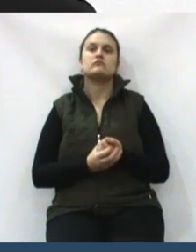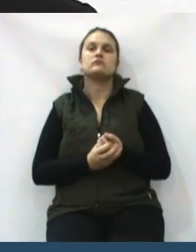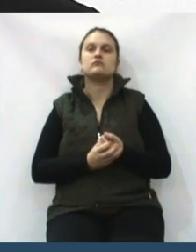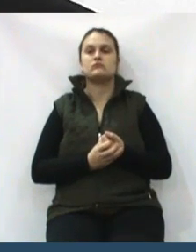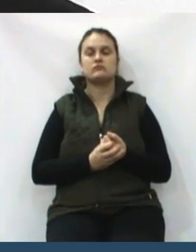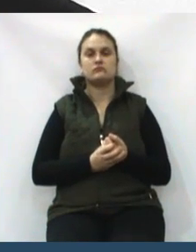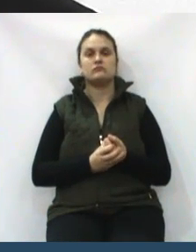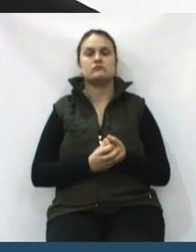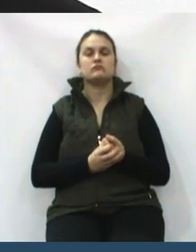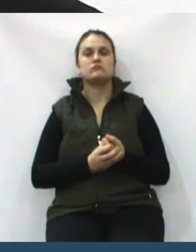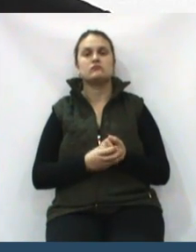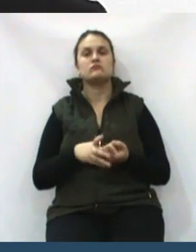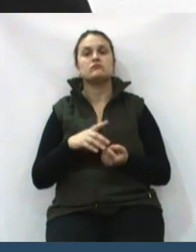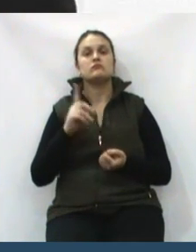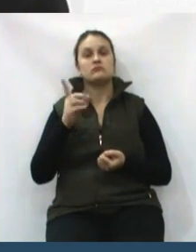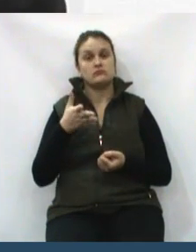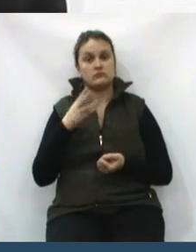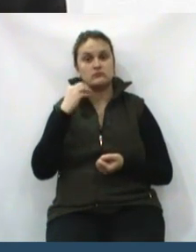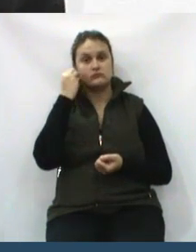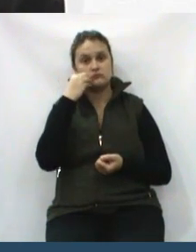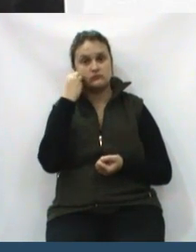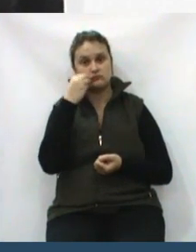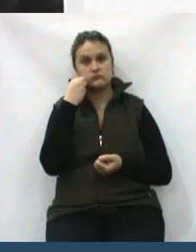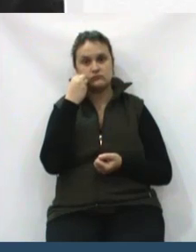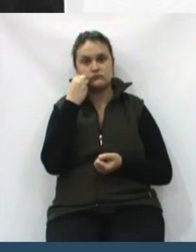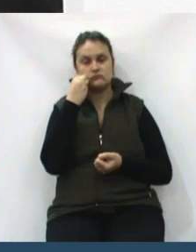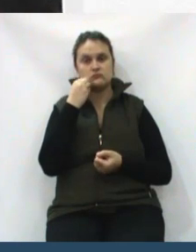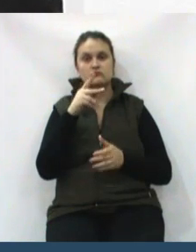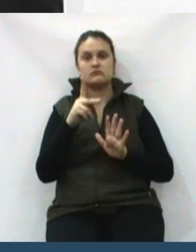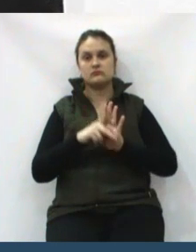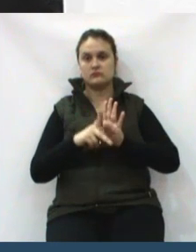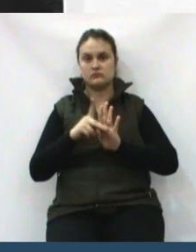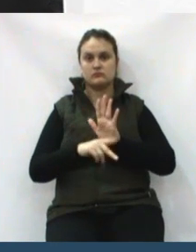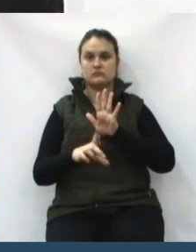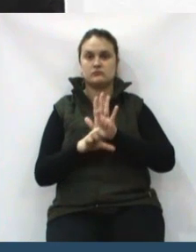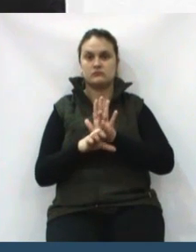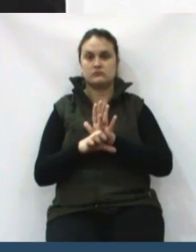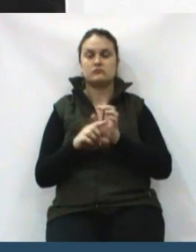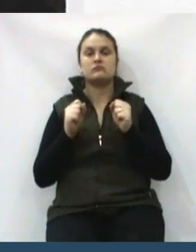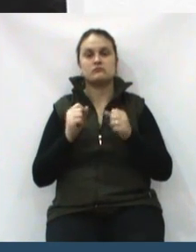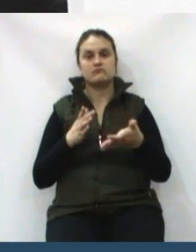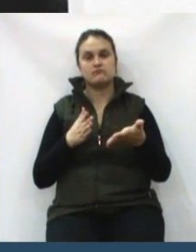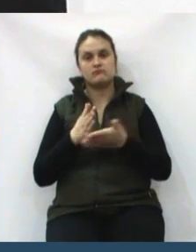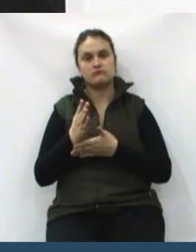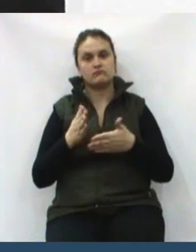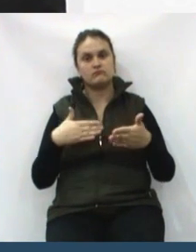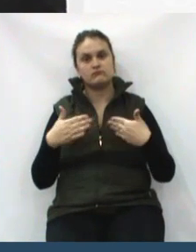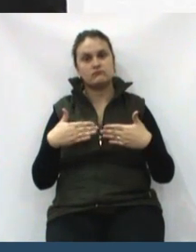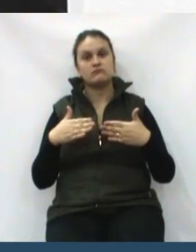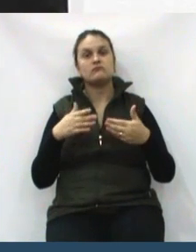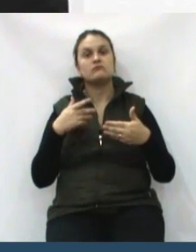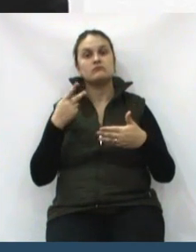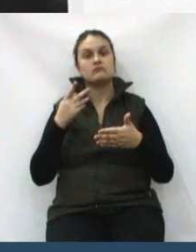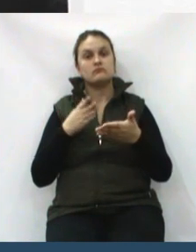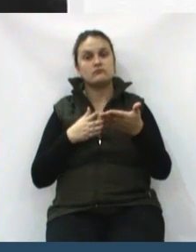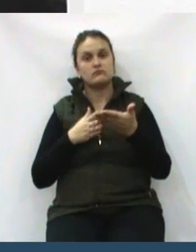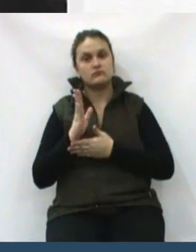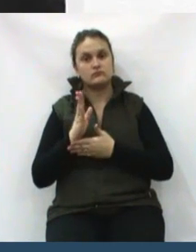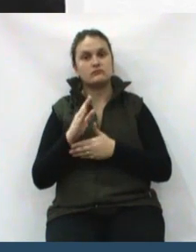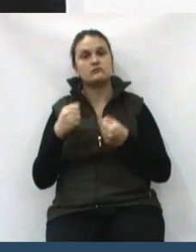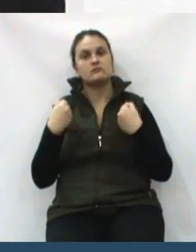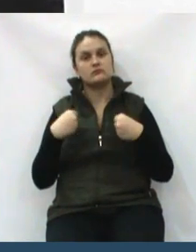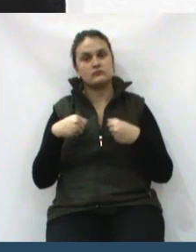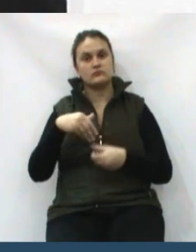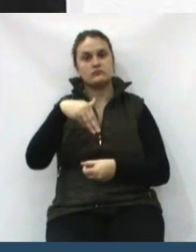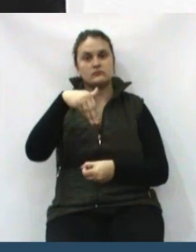e até no momento oportuno, o referido projeto de lei orgânica, ele passa a tramitar. Para a aprovação, precisa